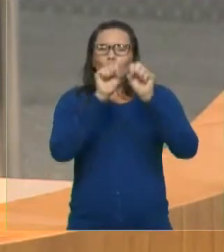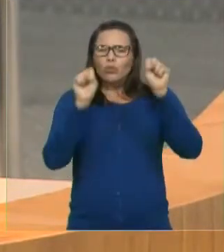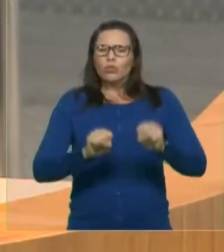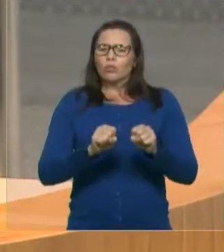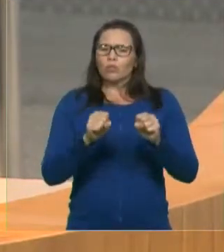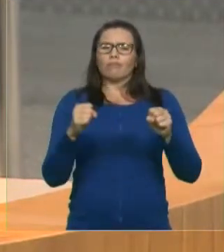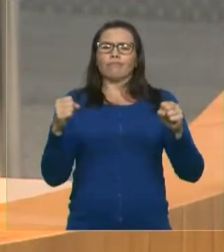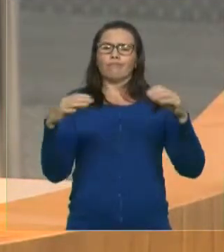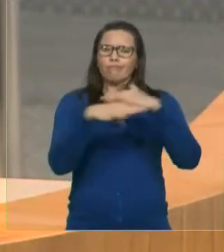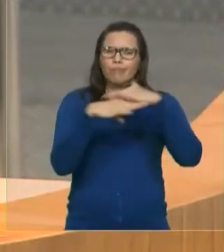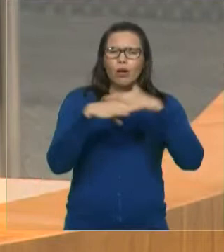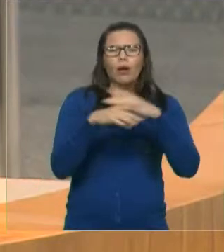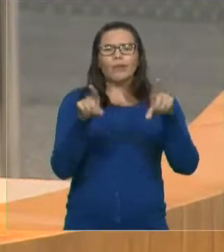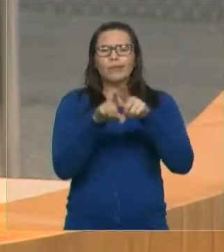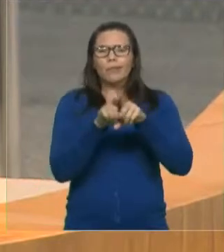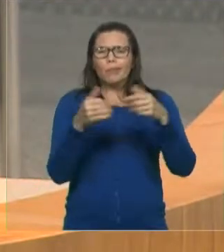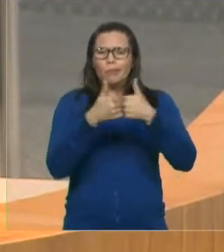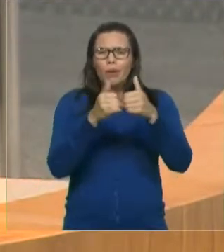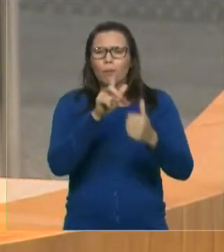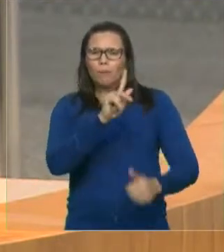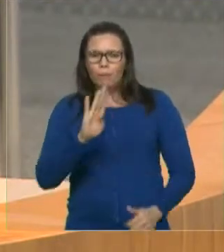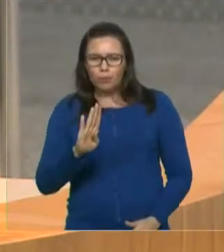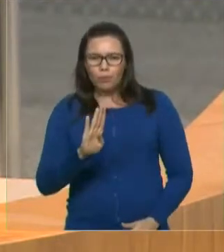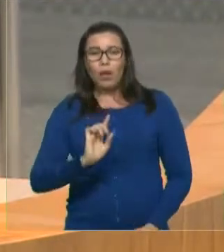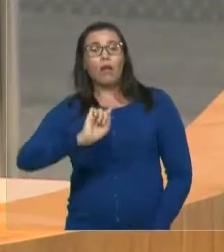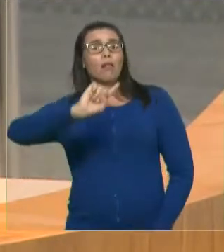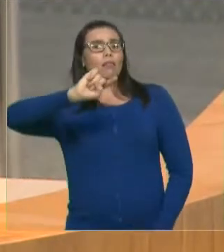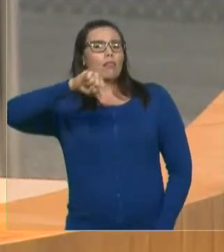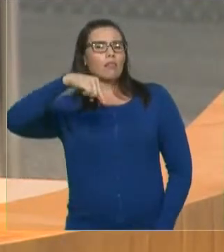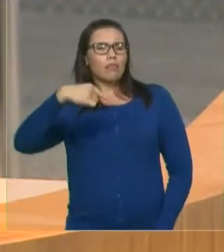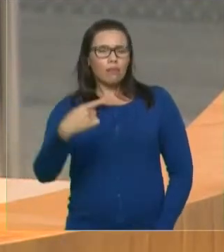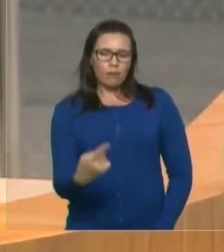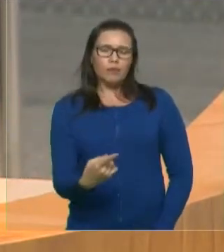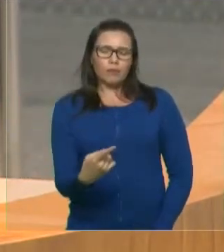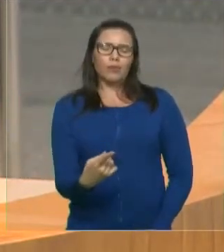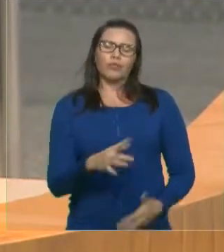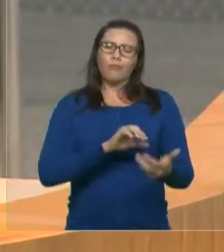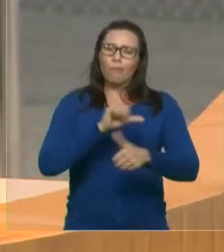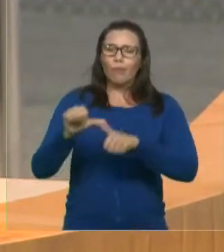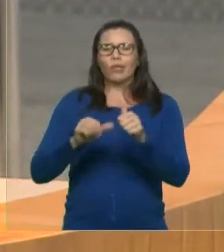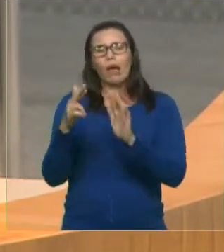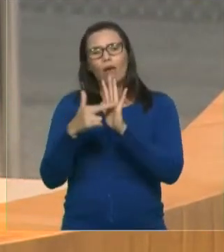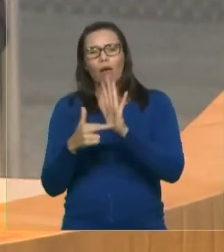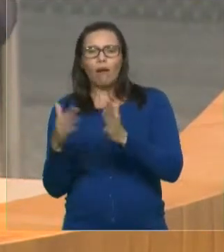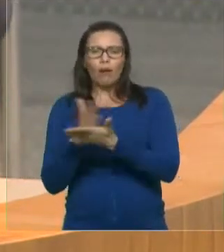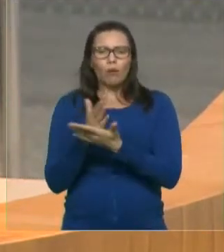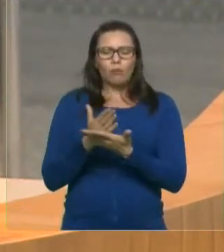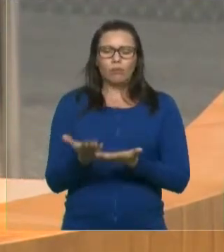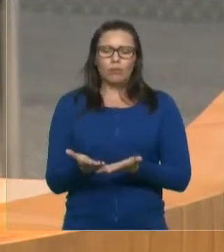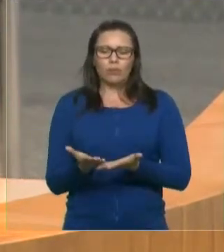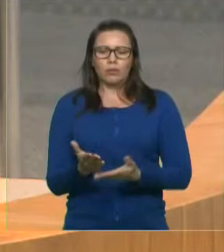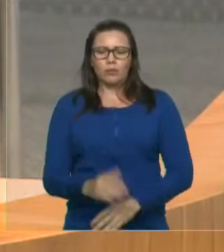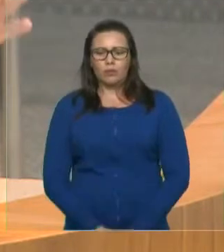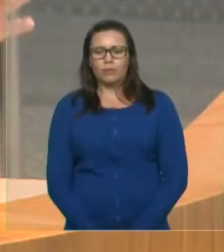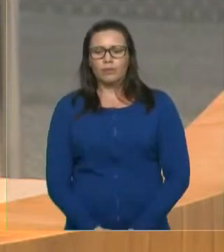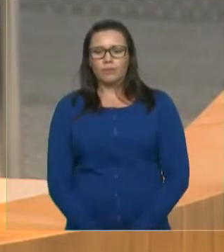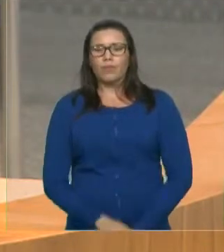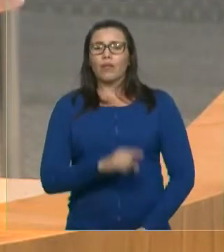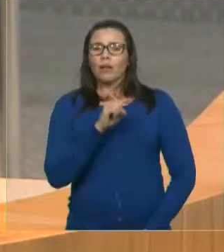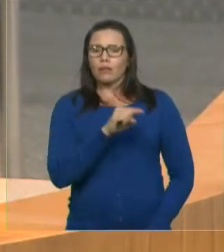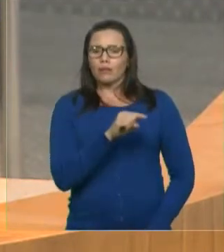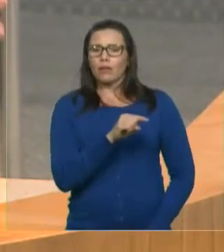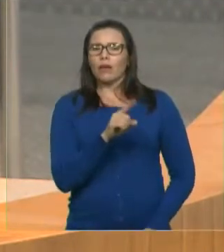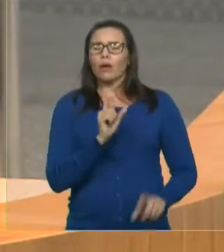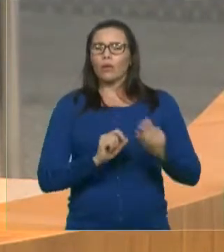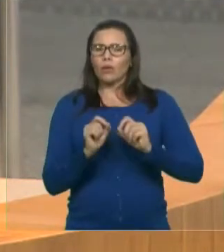lá, de acordo com o que foi acordado com o Sindicato de Empresários em Curitiba, nenhum cobrador